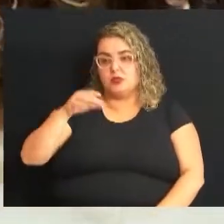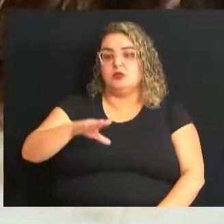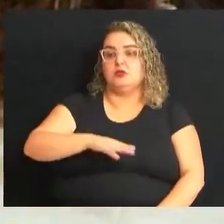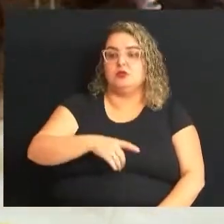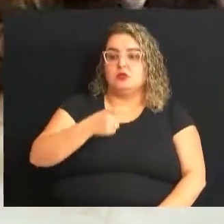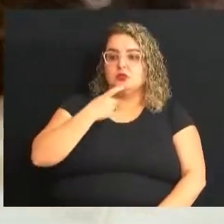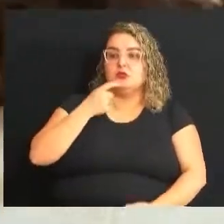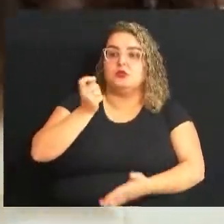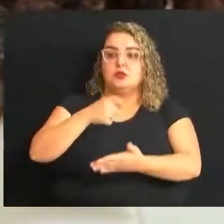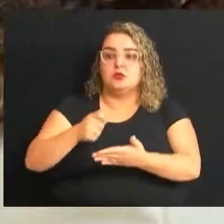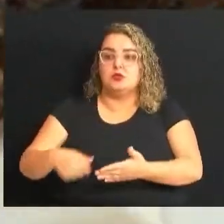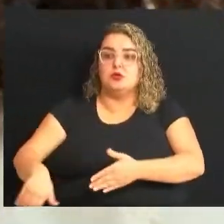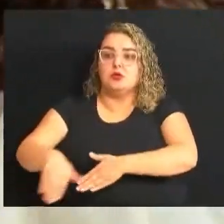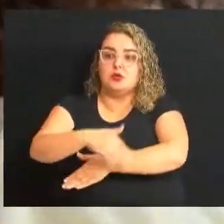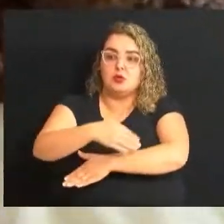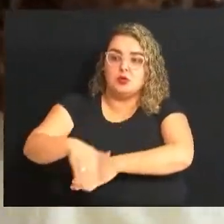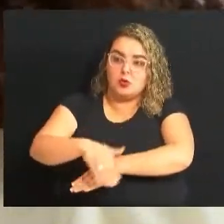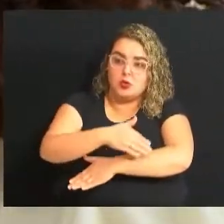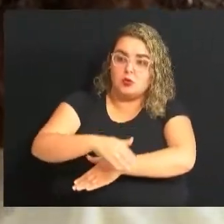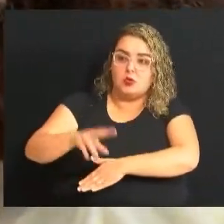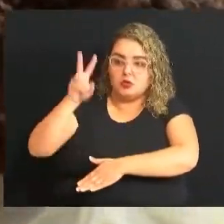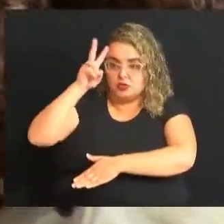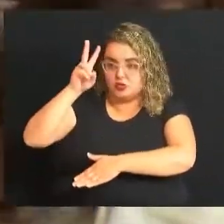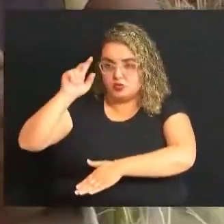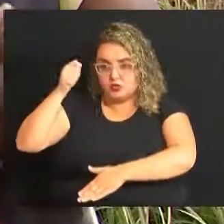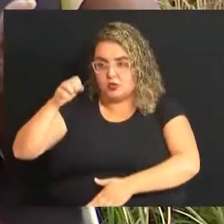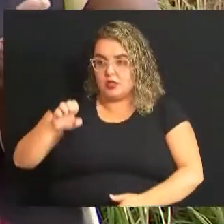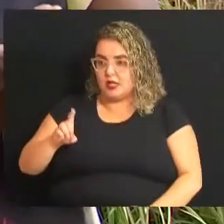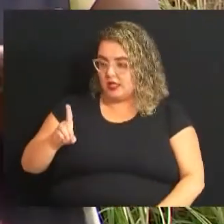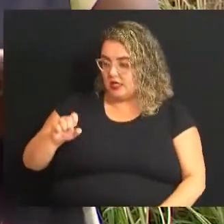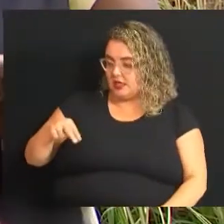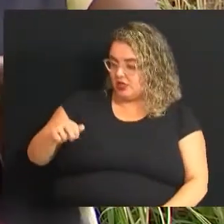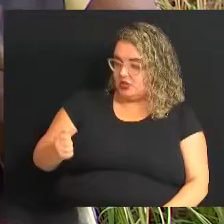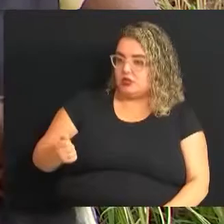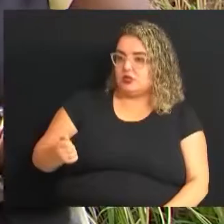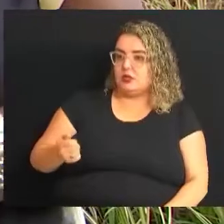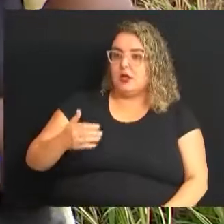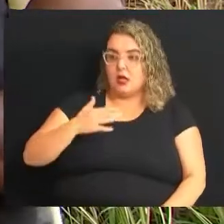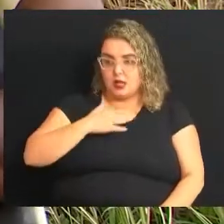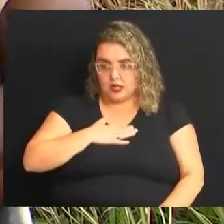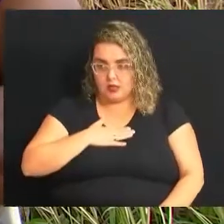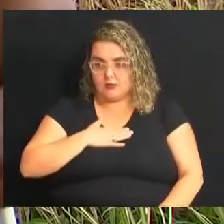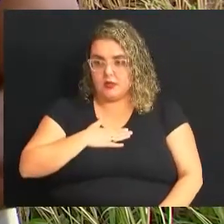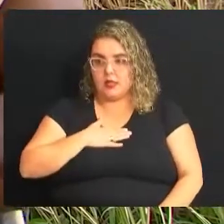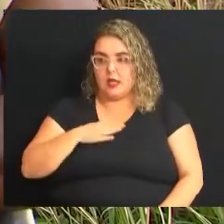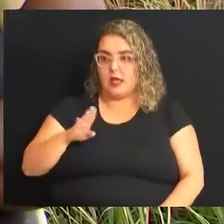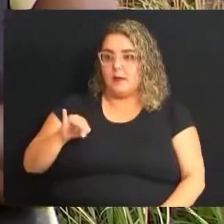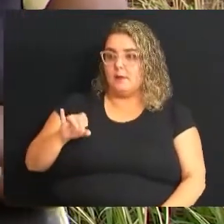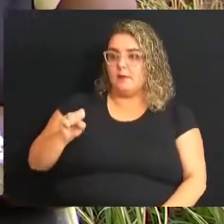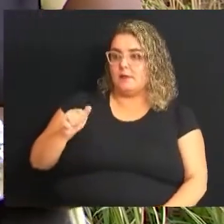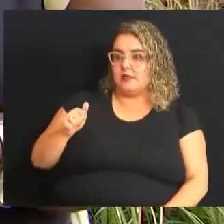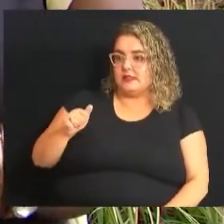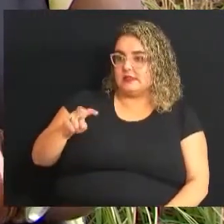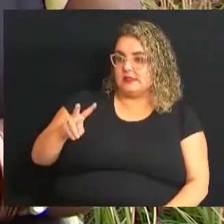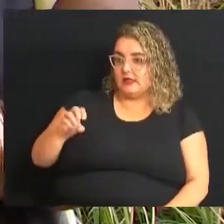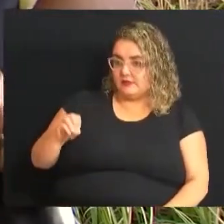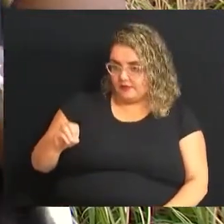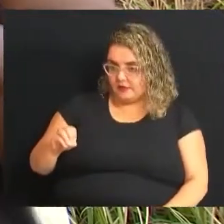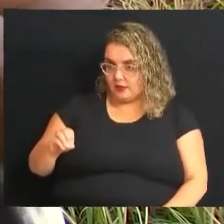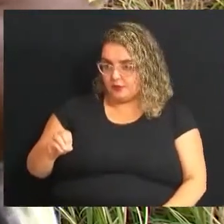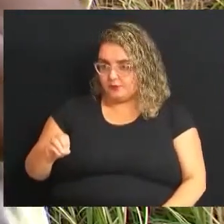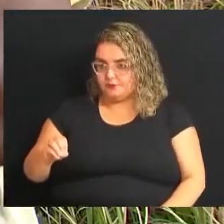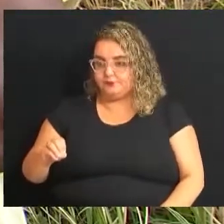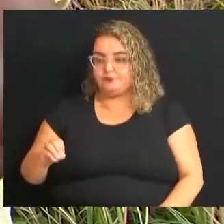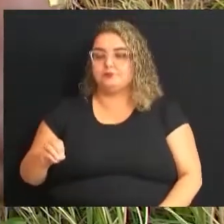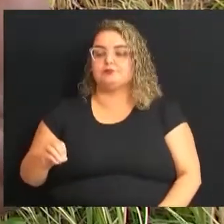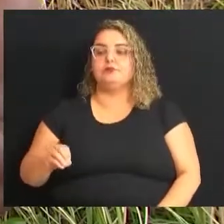do livro Rua de Histórias Negras, Edna Lourenço. A minha bisavó, Clara Egídio de Souza Aranha, ela